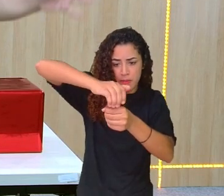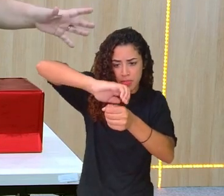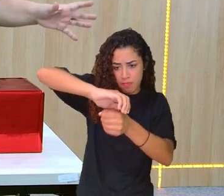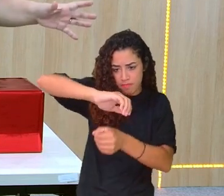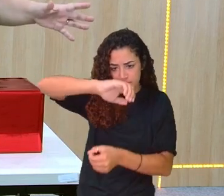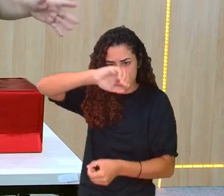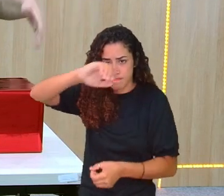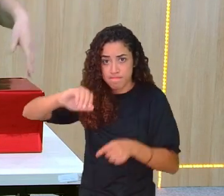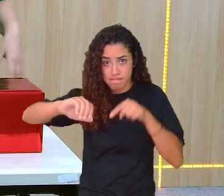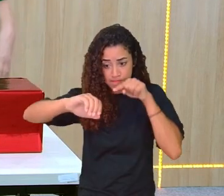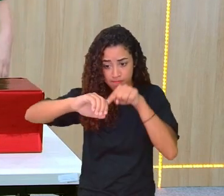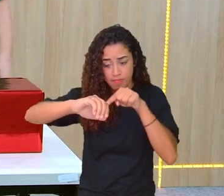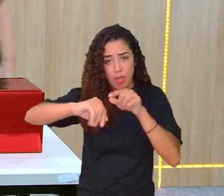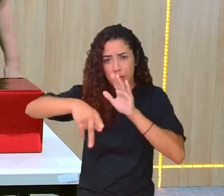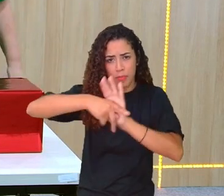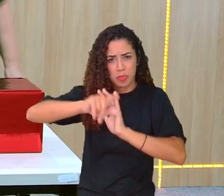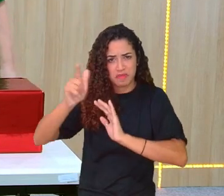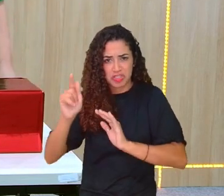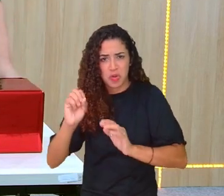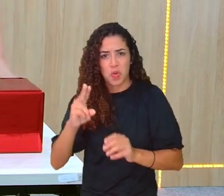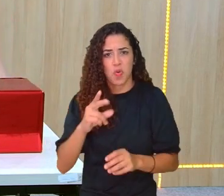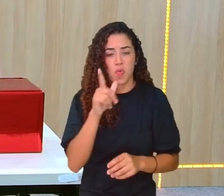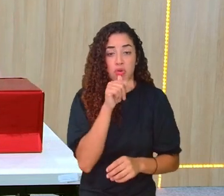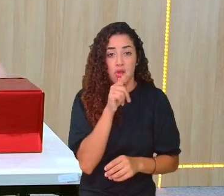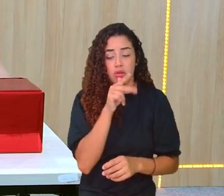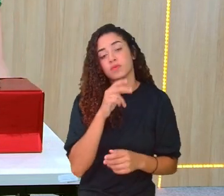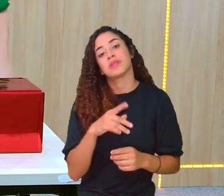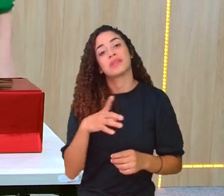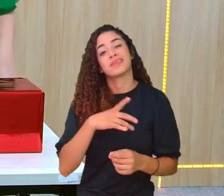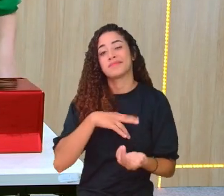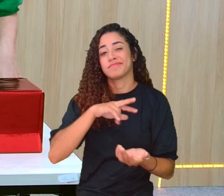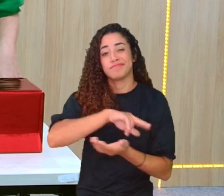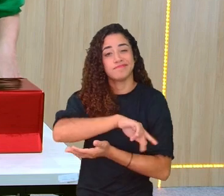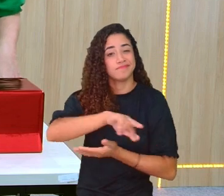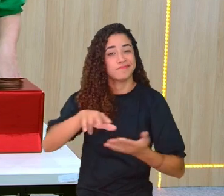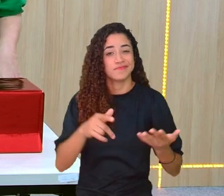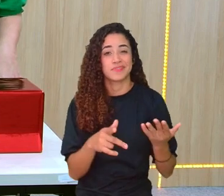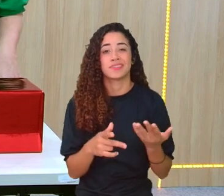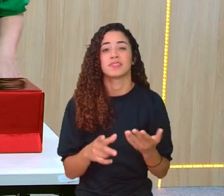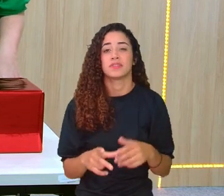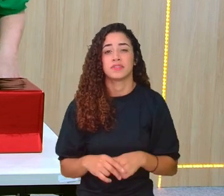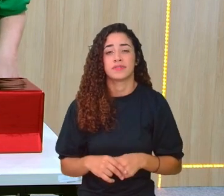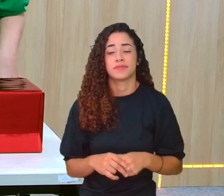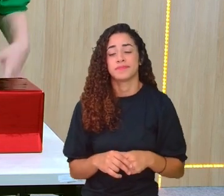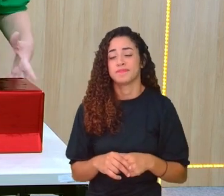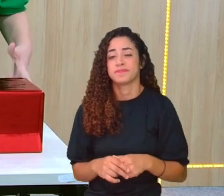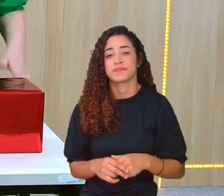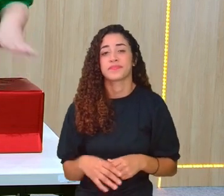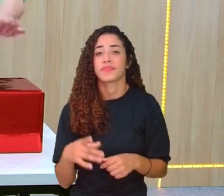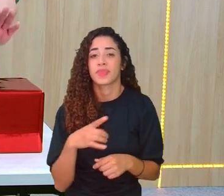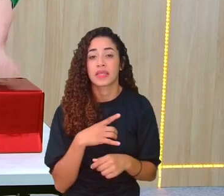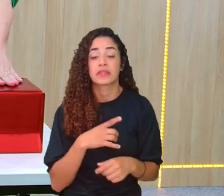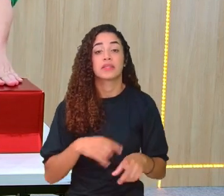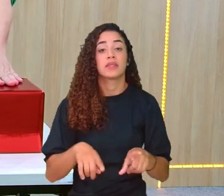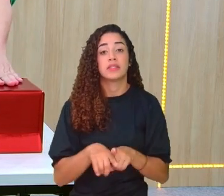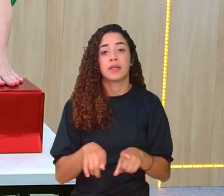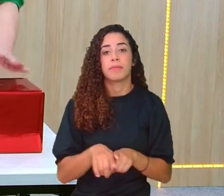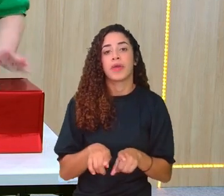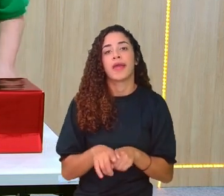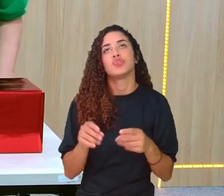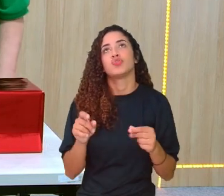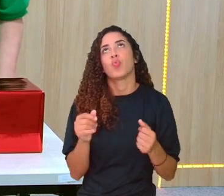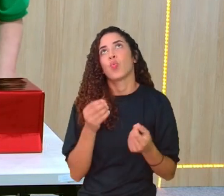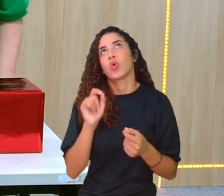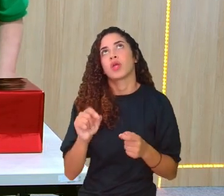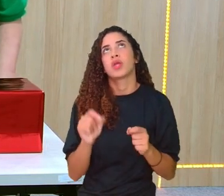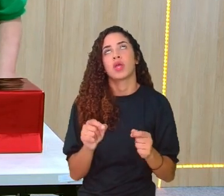3 tampinhas de refrigerante ou água, tem muita tampinha de água nessa cor, tem de refrigerante nessa cor,